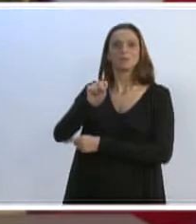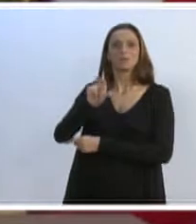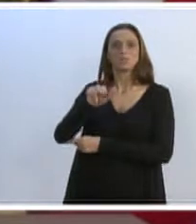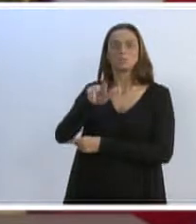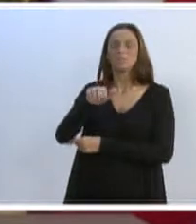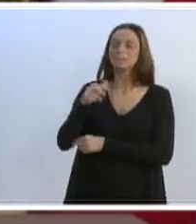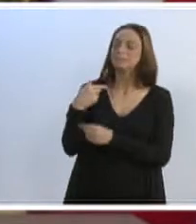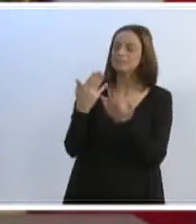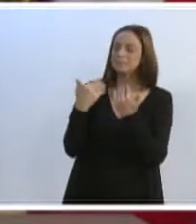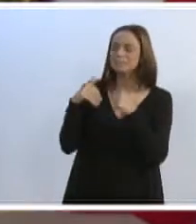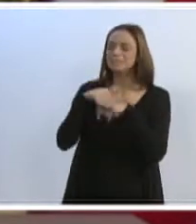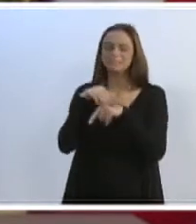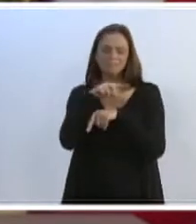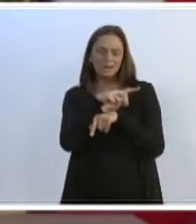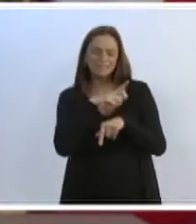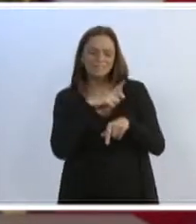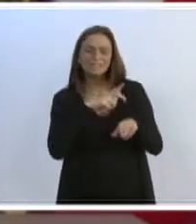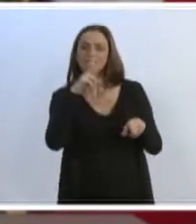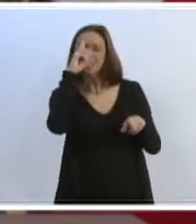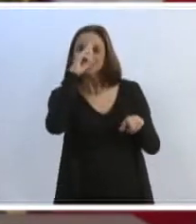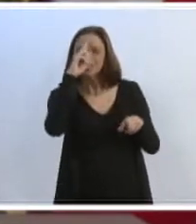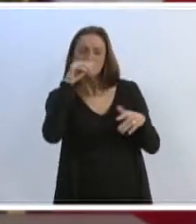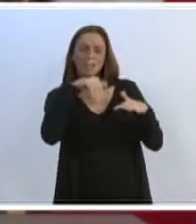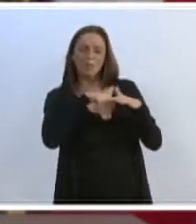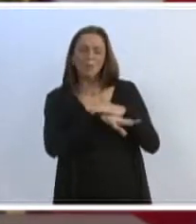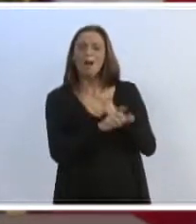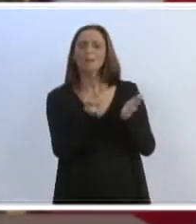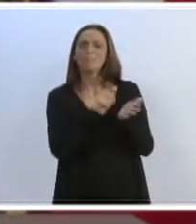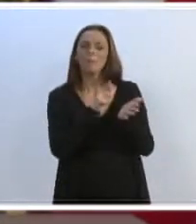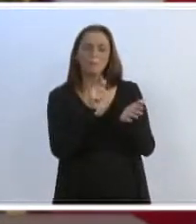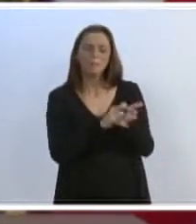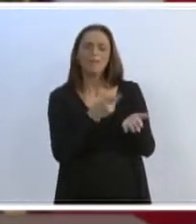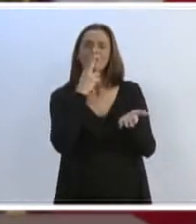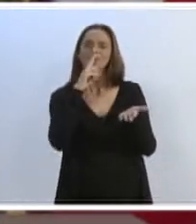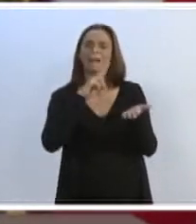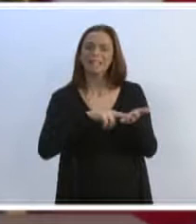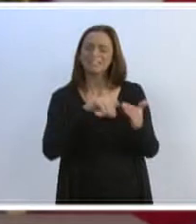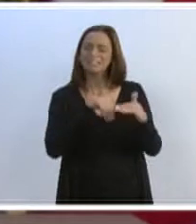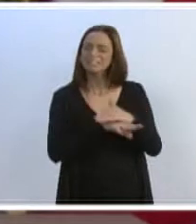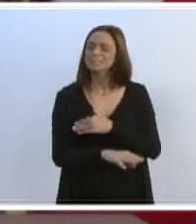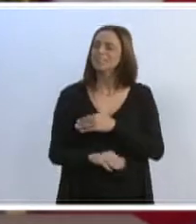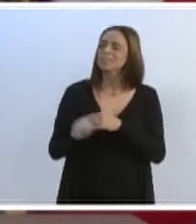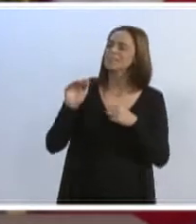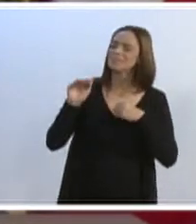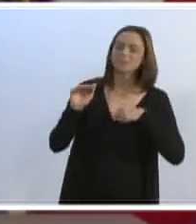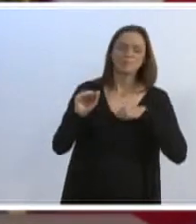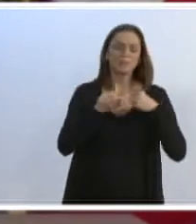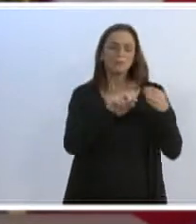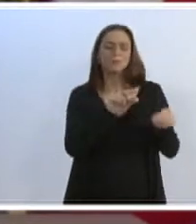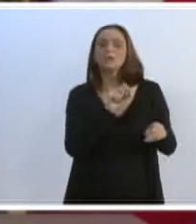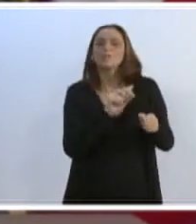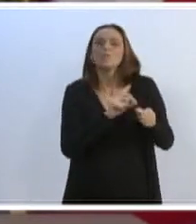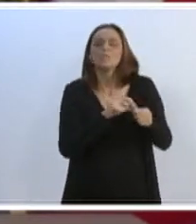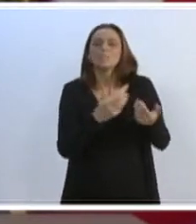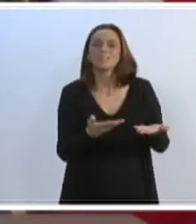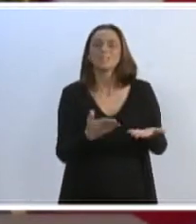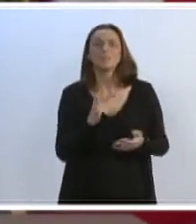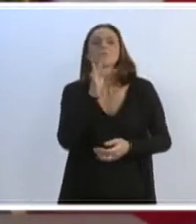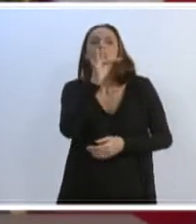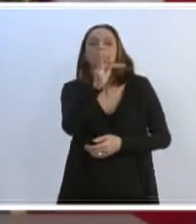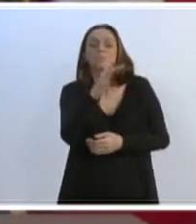de existência da nossa Biblioteca Pública Estadual, nós nunca tivemos uma política efetiva de